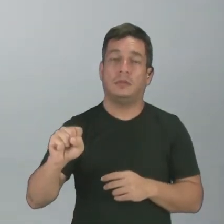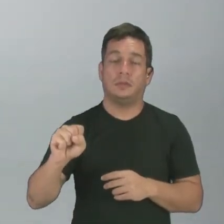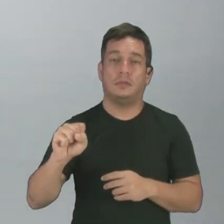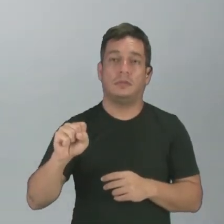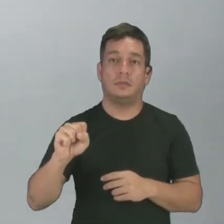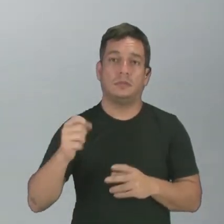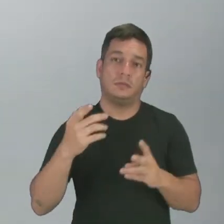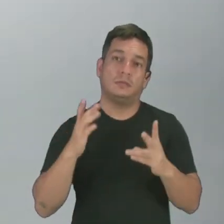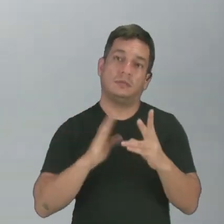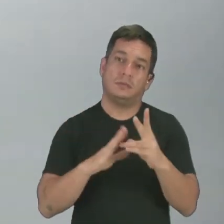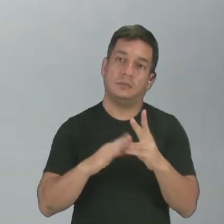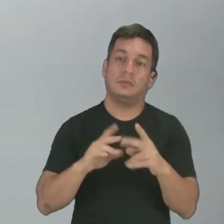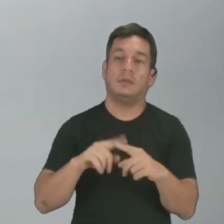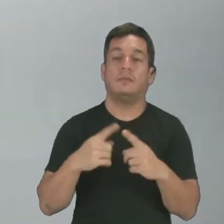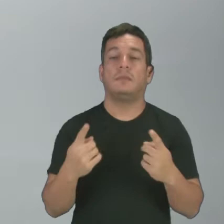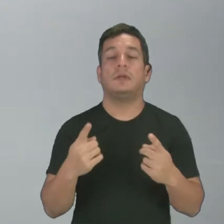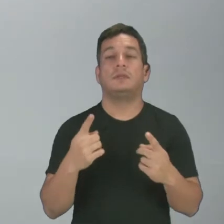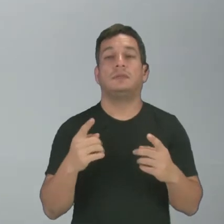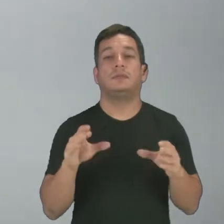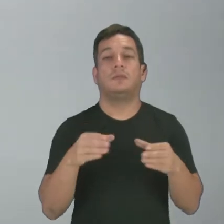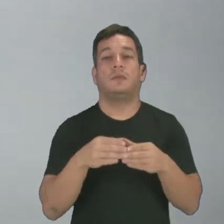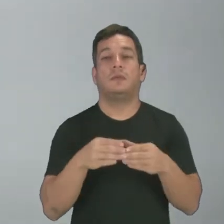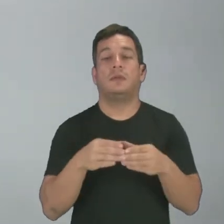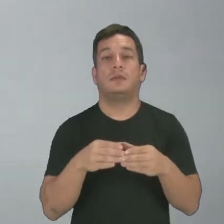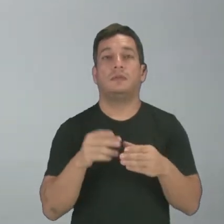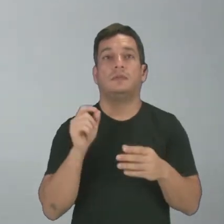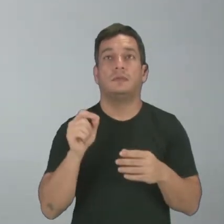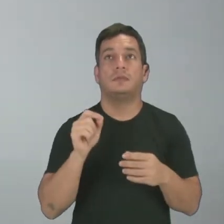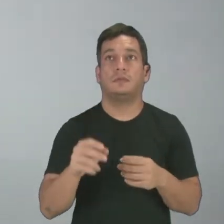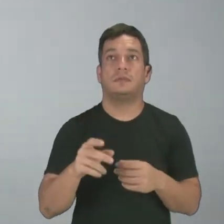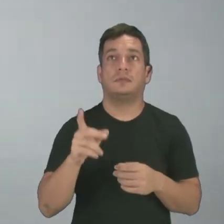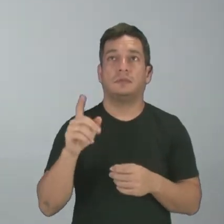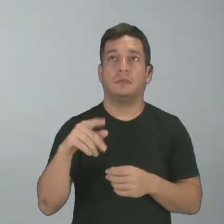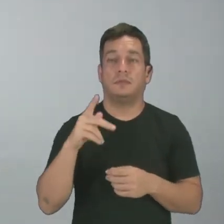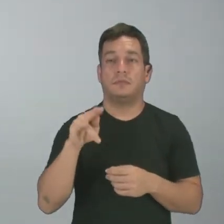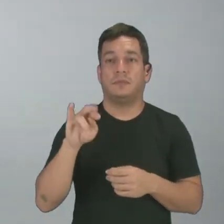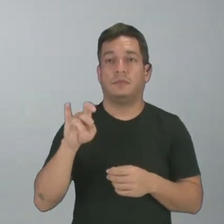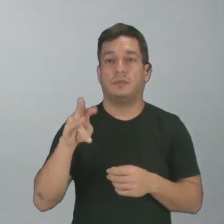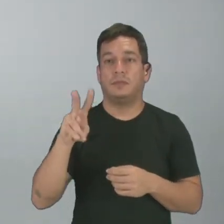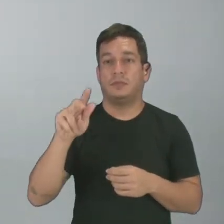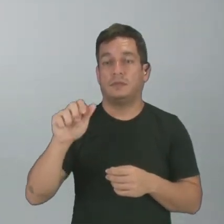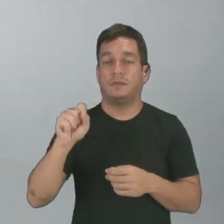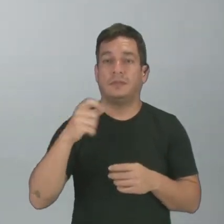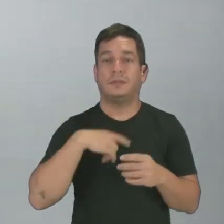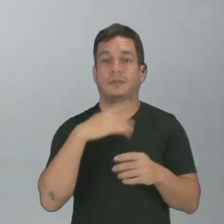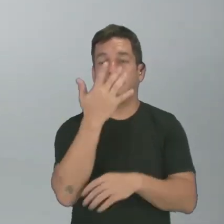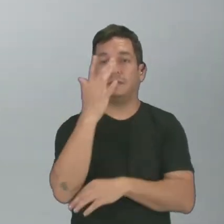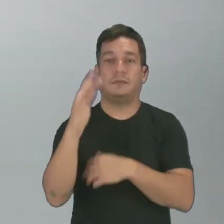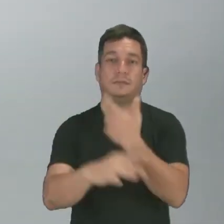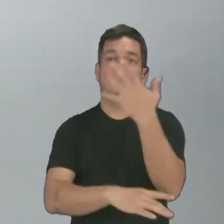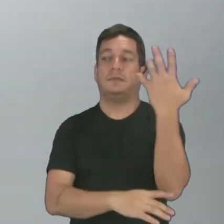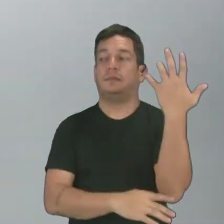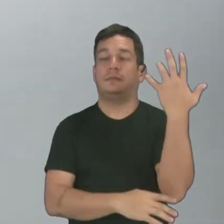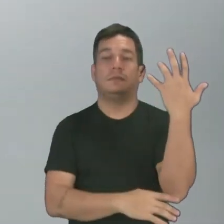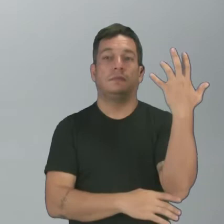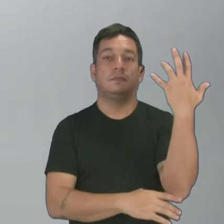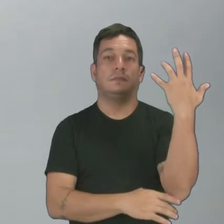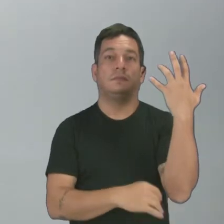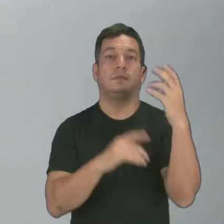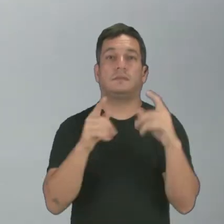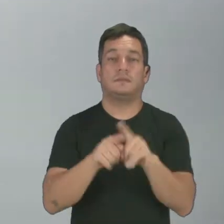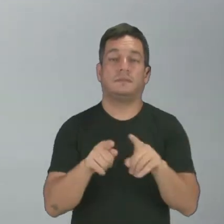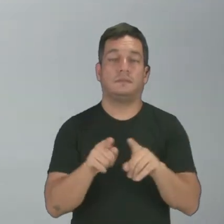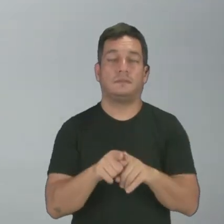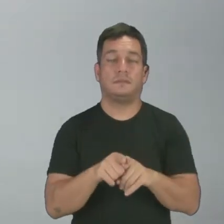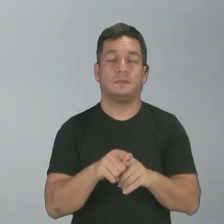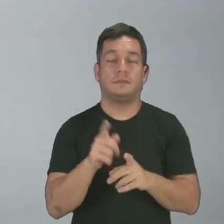digo indígena, mas as comunidades nativas, né, das matas, elas passam conhecimento